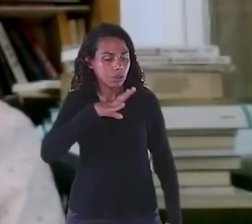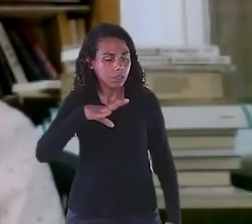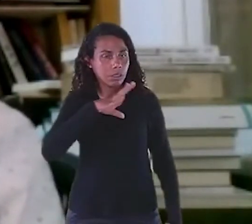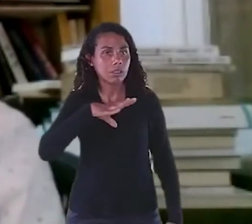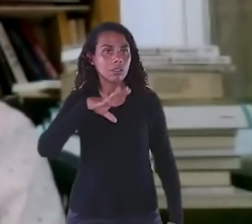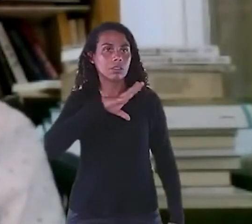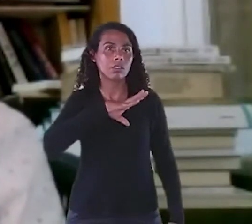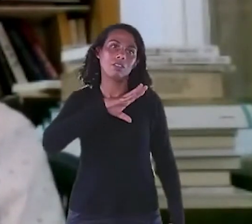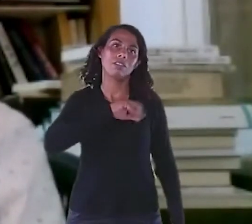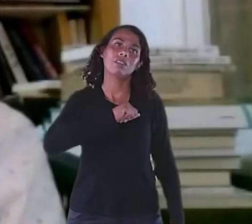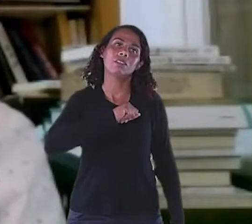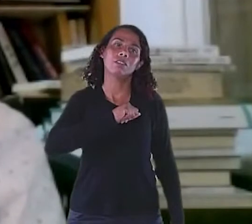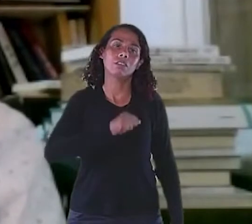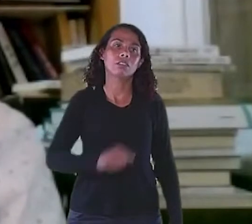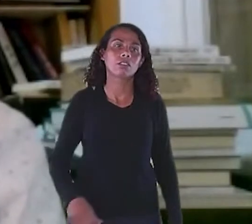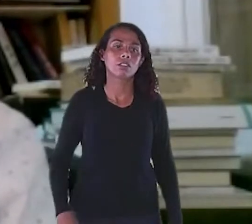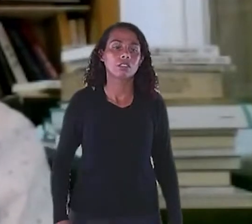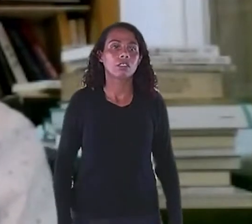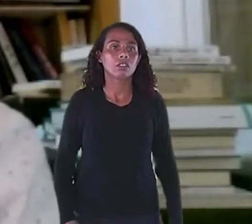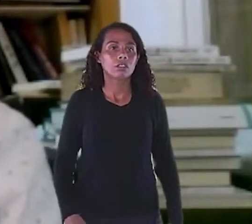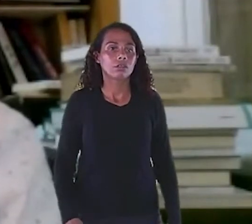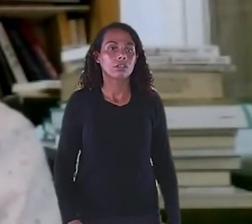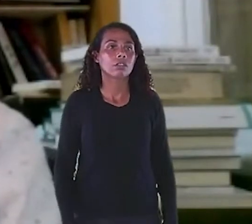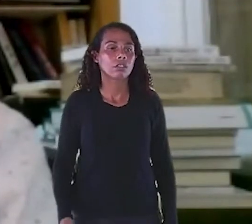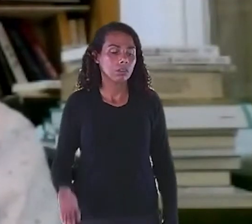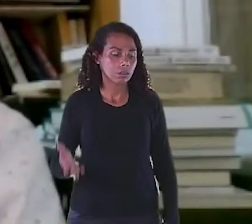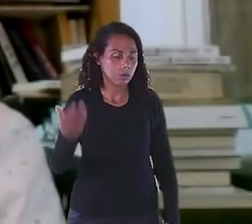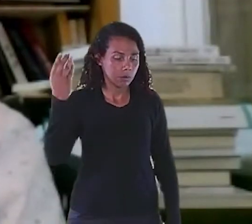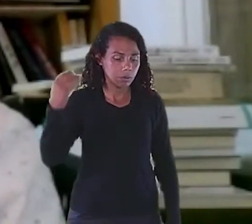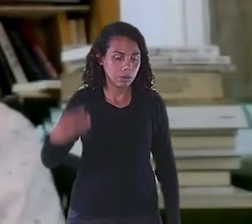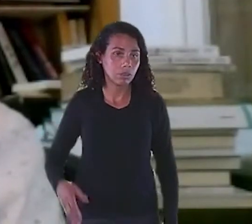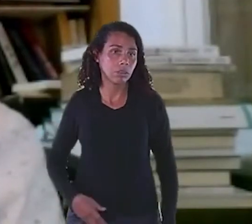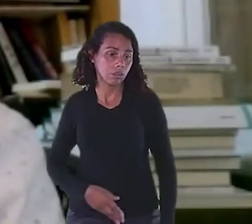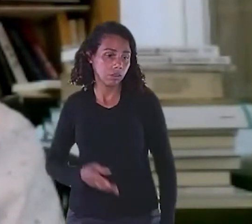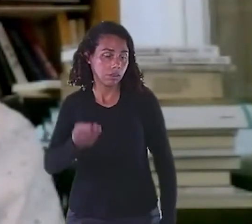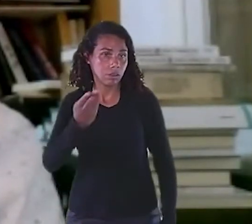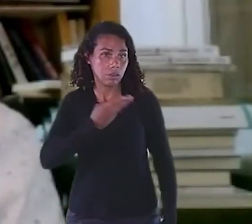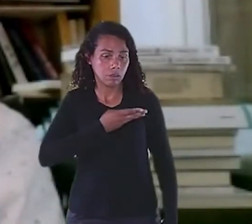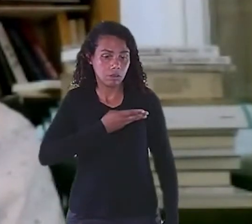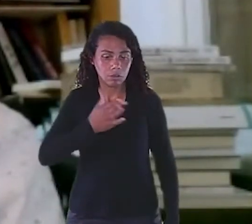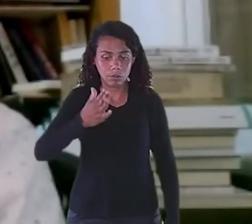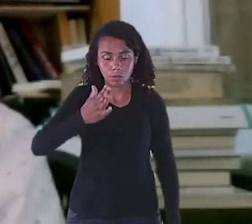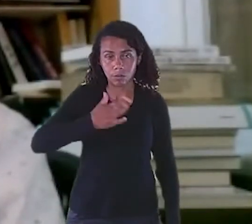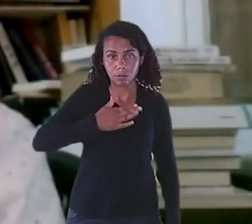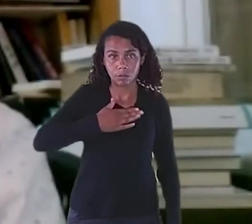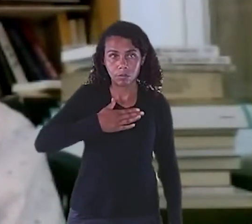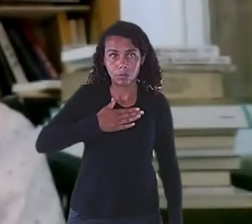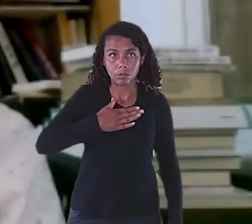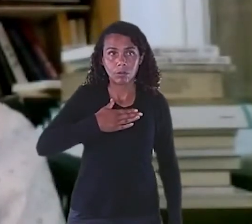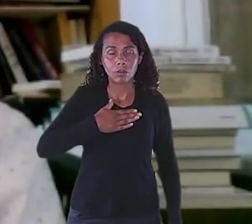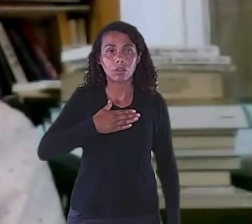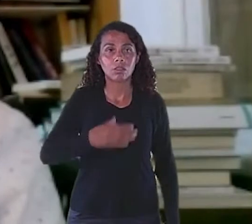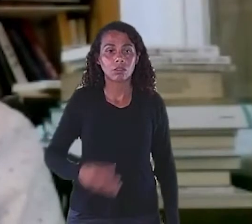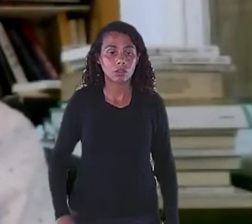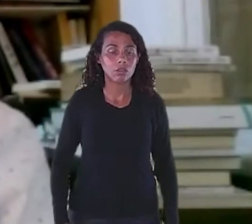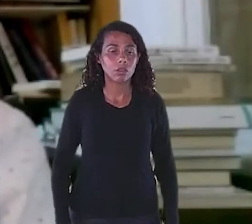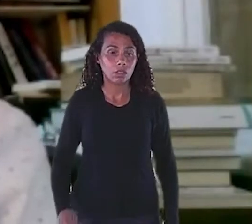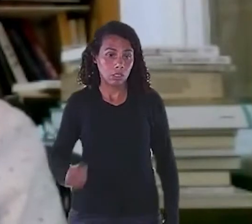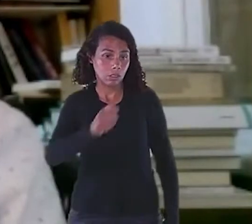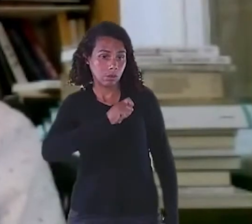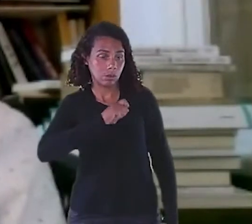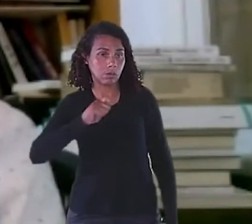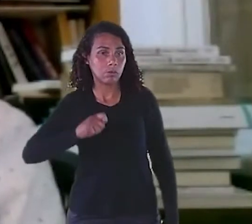garotos que queriam ser escritores, para mim o nosso sonho era aquilo, né? Era morar no Rio de Janeiro, ser famoso,